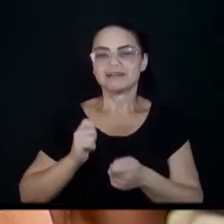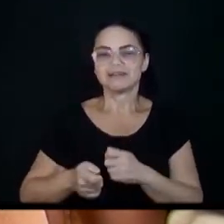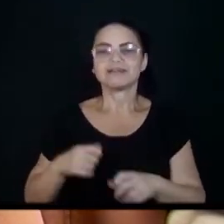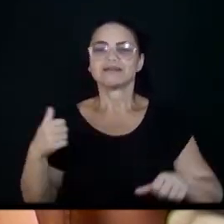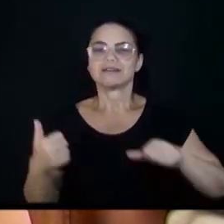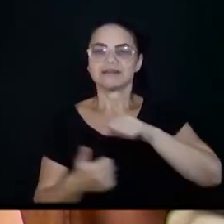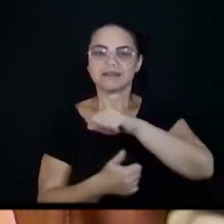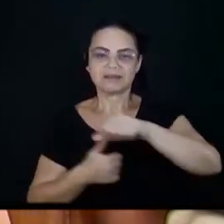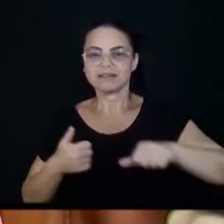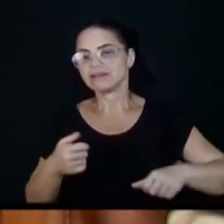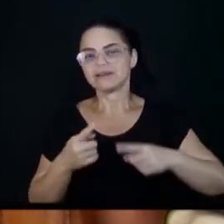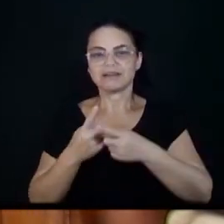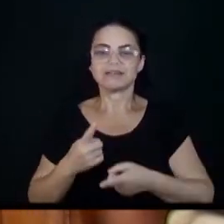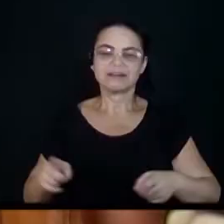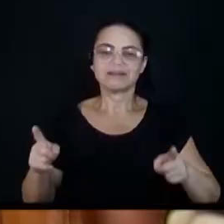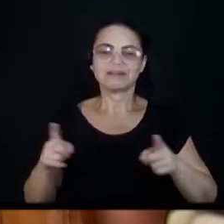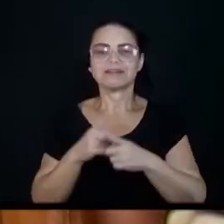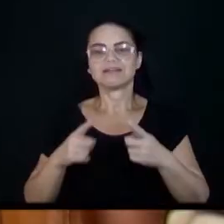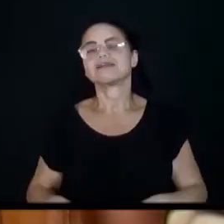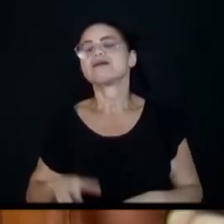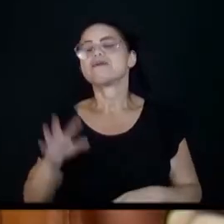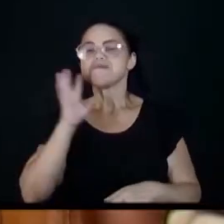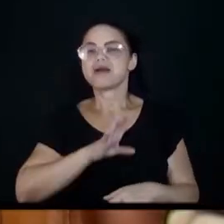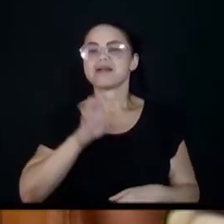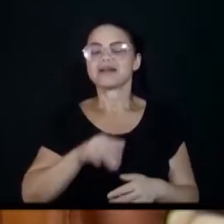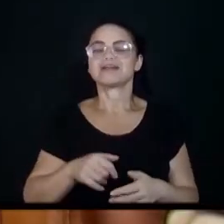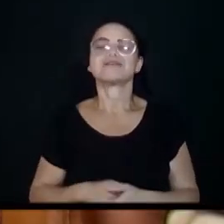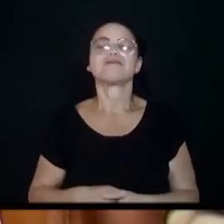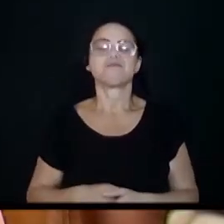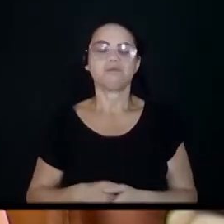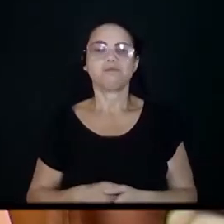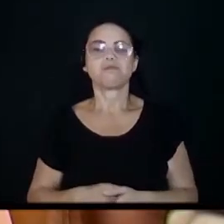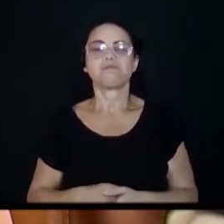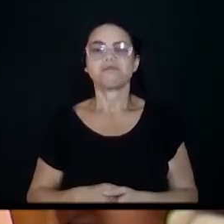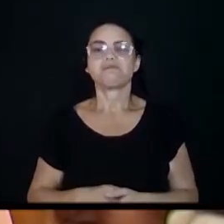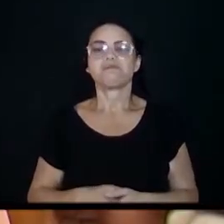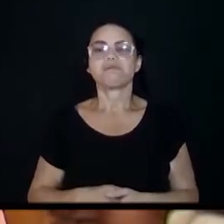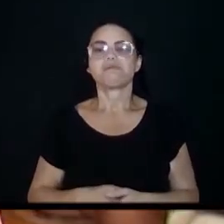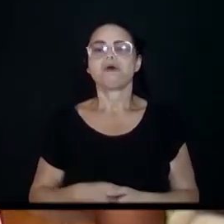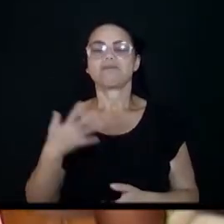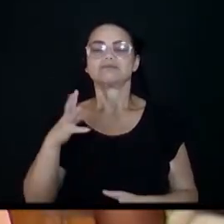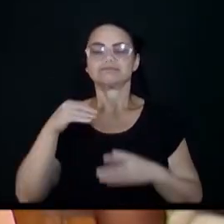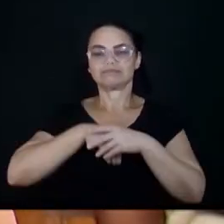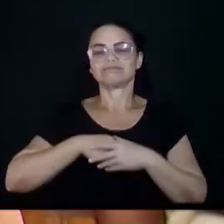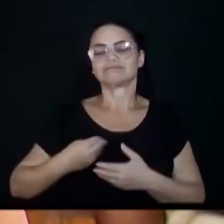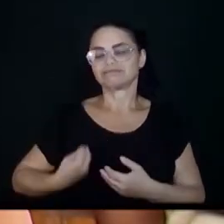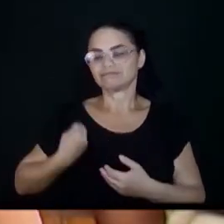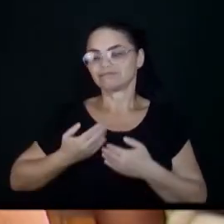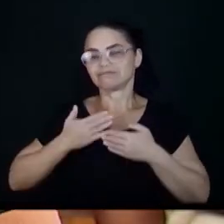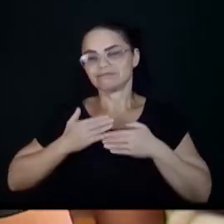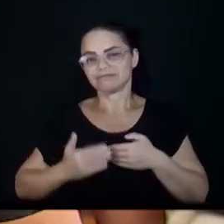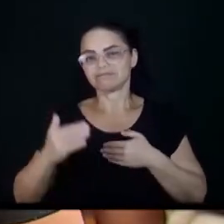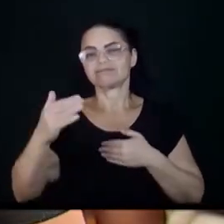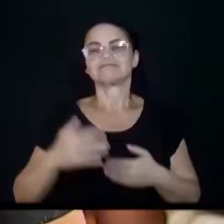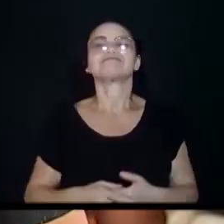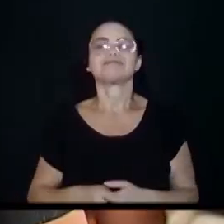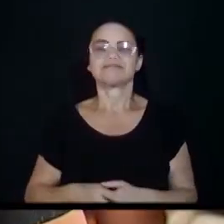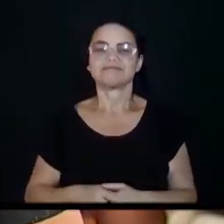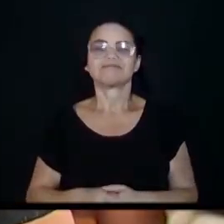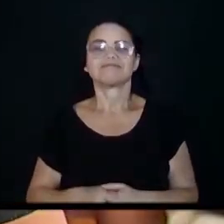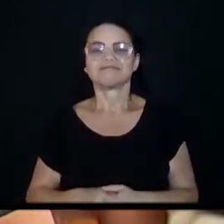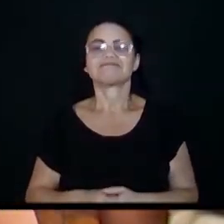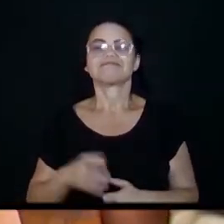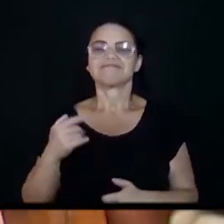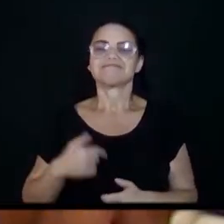instrumento. Aí foi assim. E você vai levar isso para a vida, como que é? Mas pra frente, vamos ver,